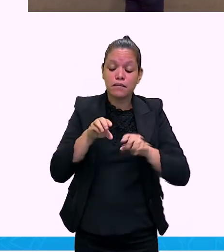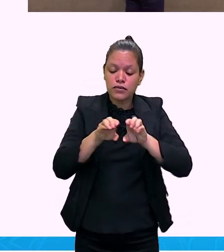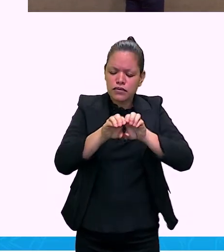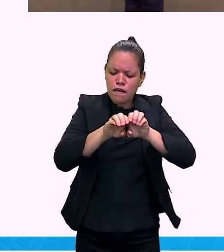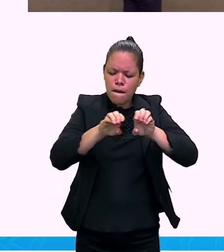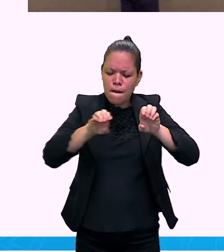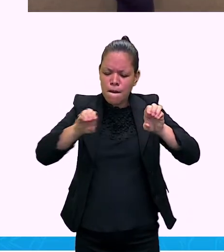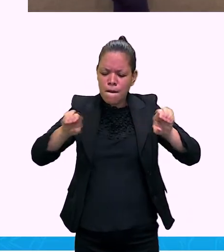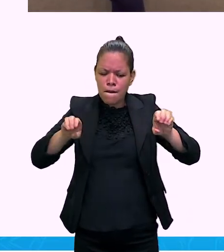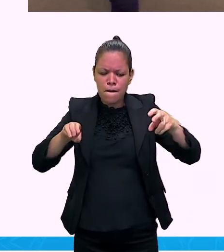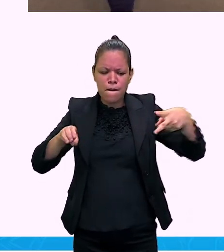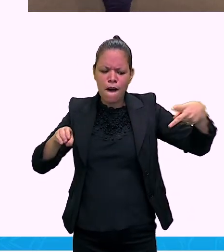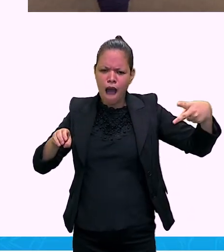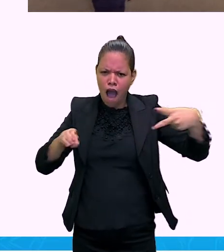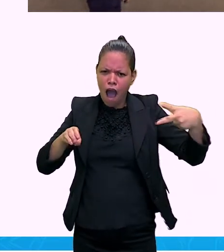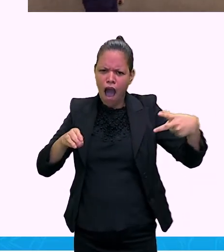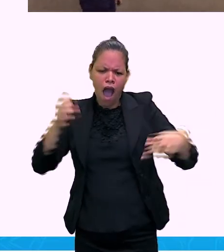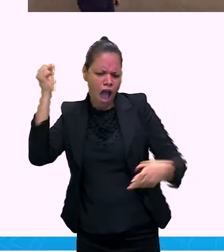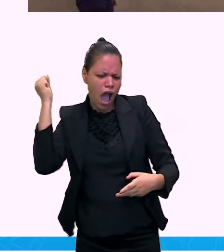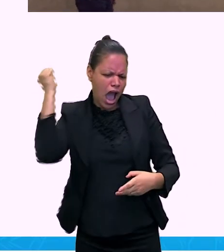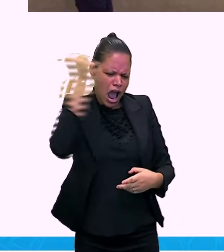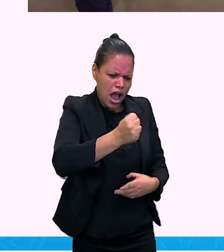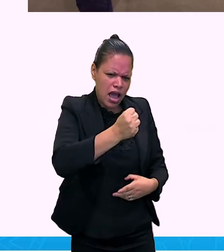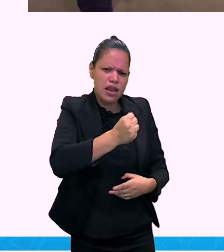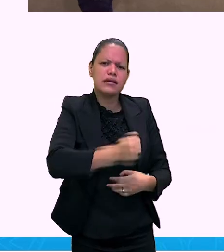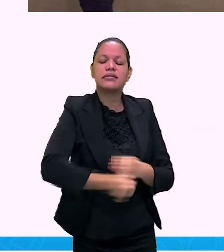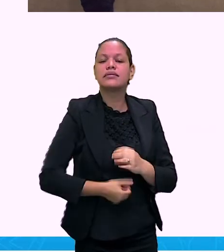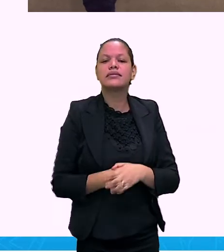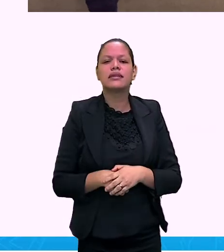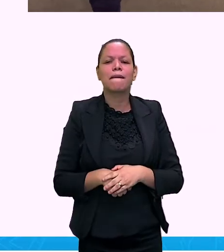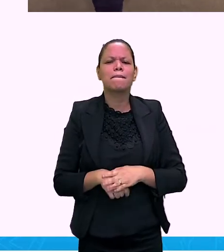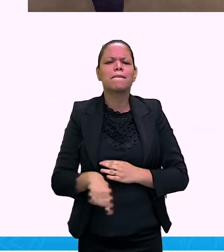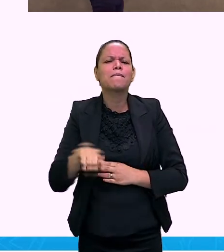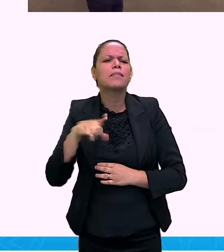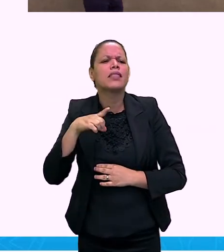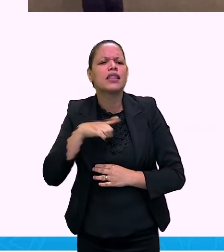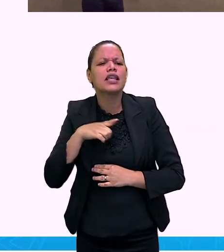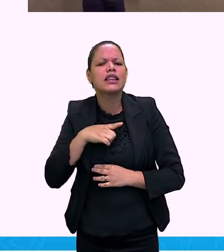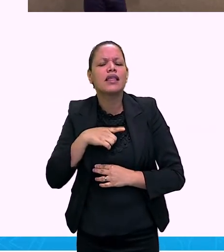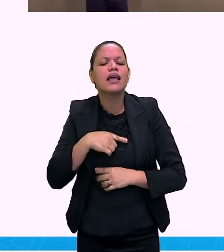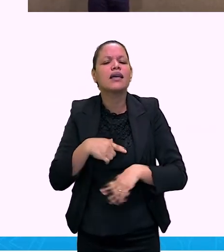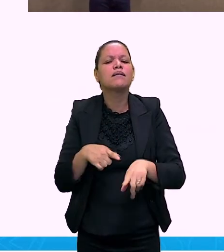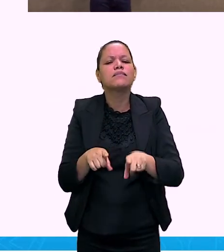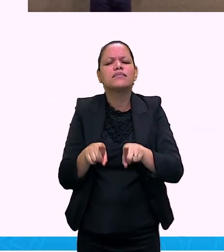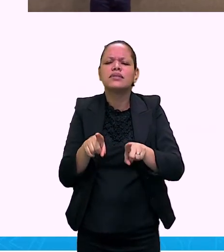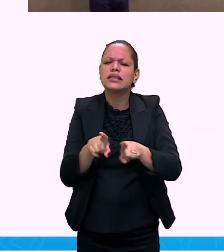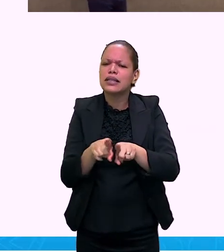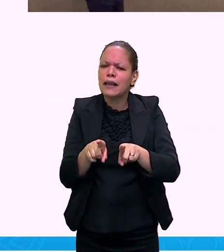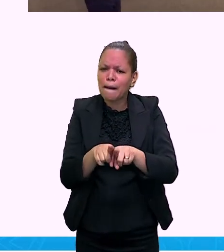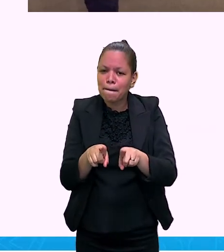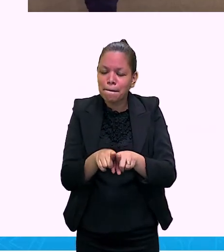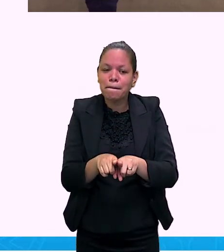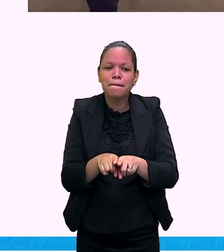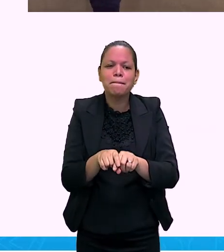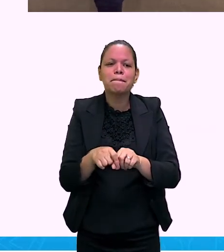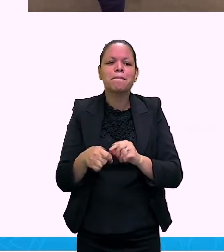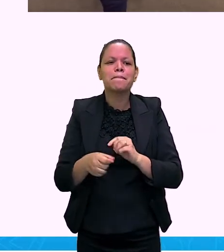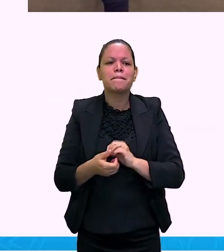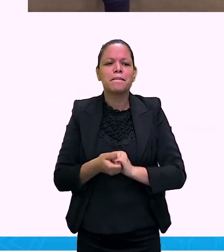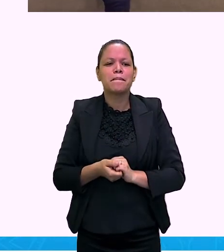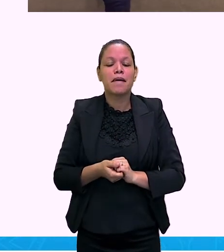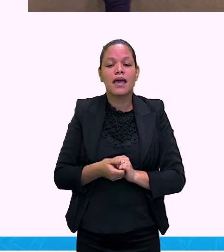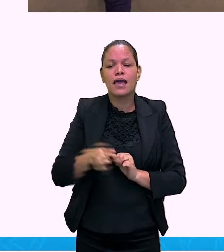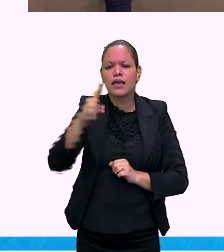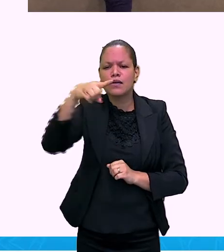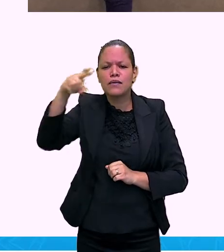para matar e caçar grandes animais, e um bastante conhecido e desconhecido ao mesmo tempo, porque nos